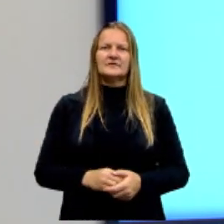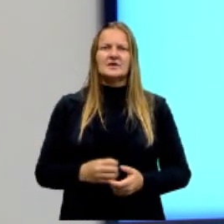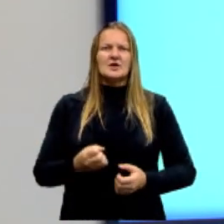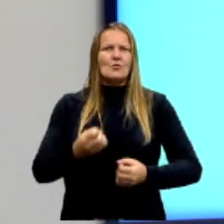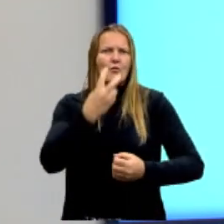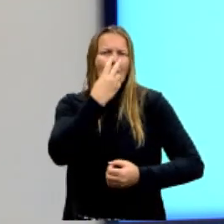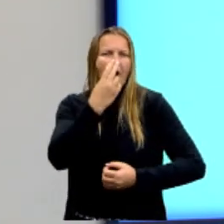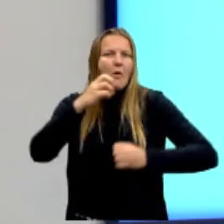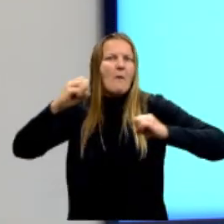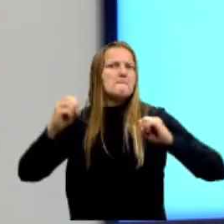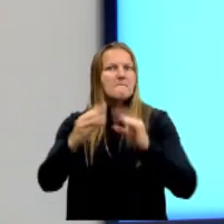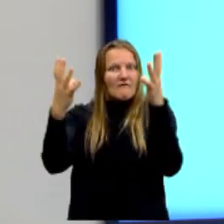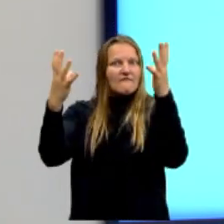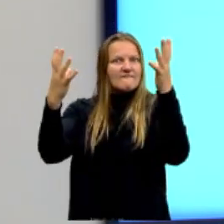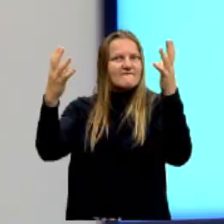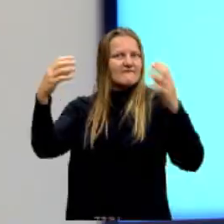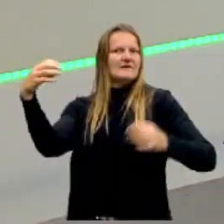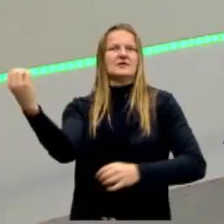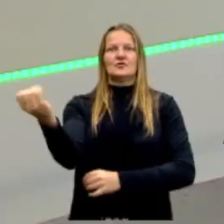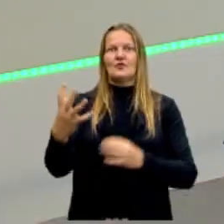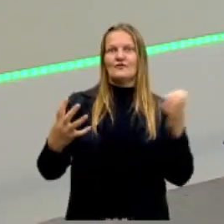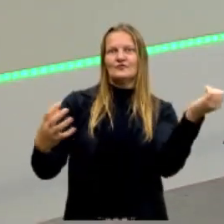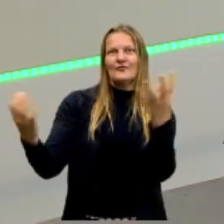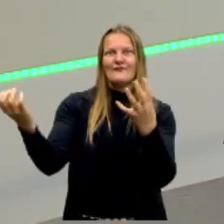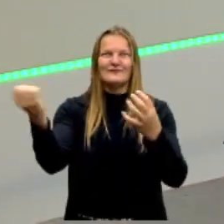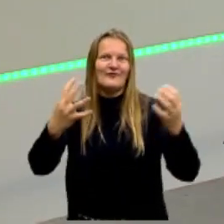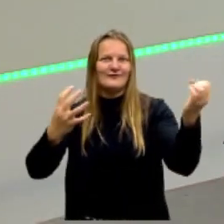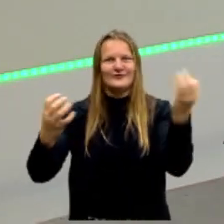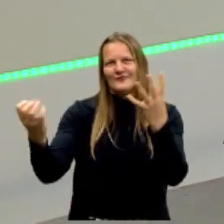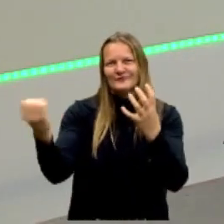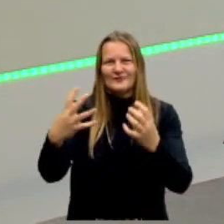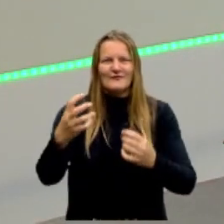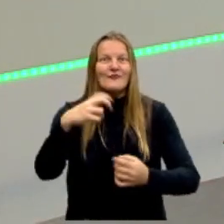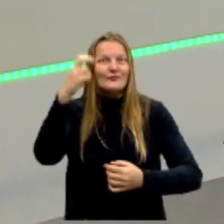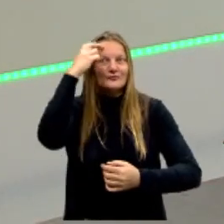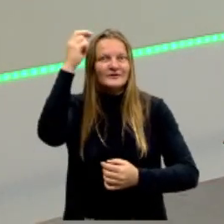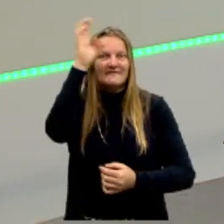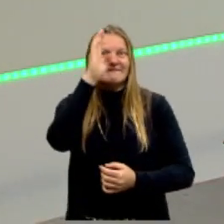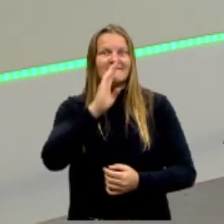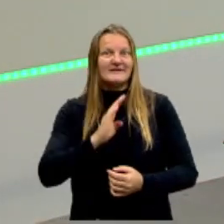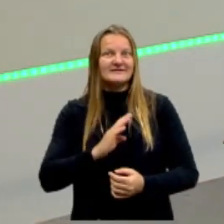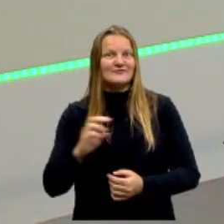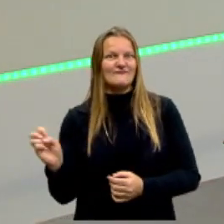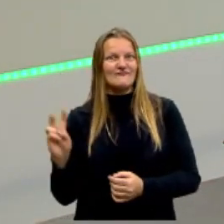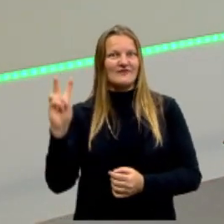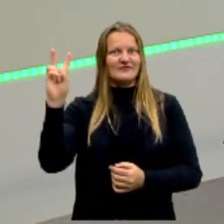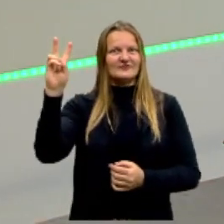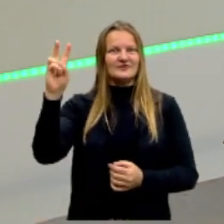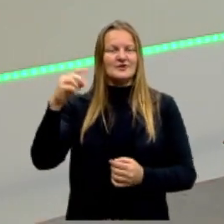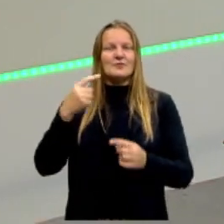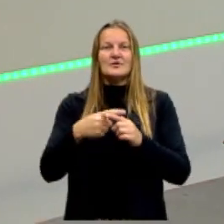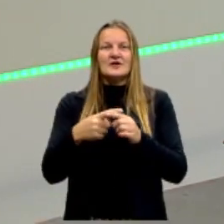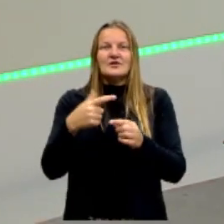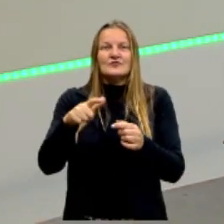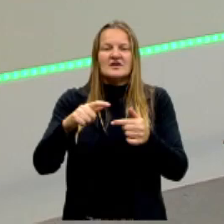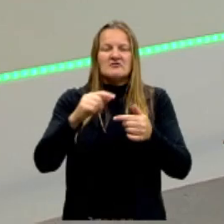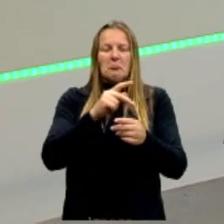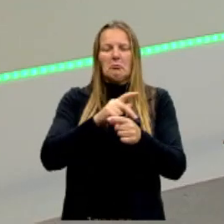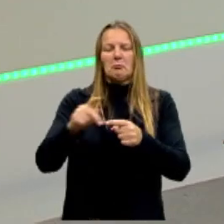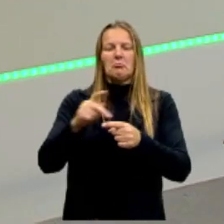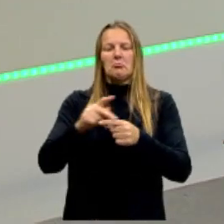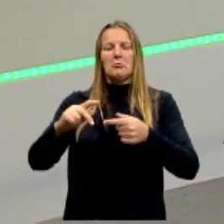explosão do novo por isso encontramos nas obras a ausência do